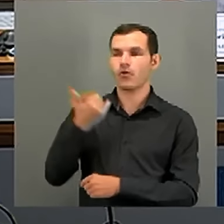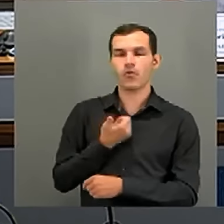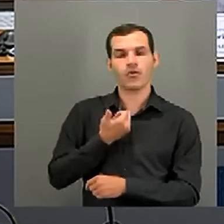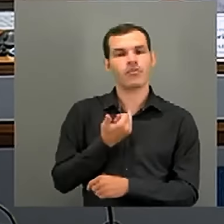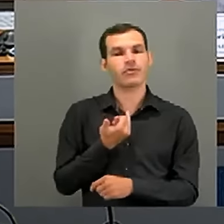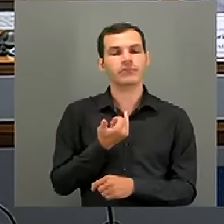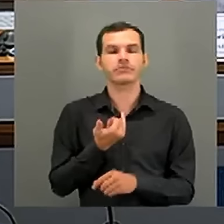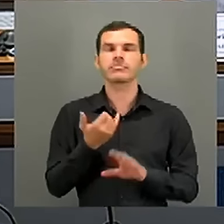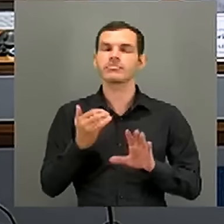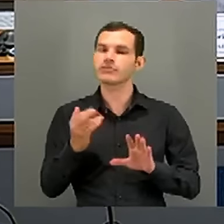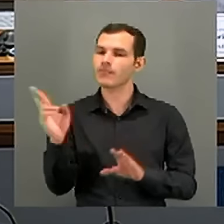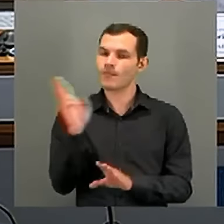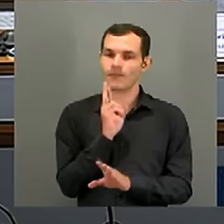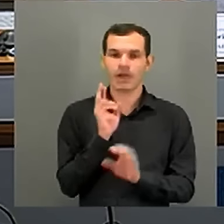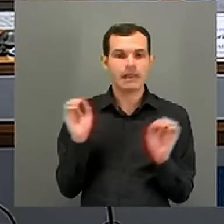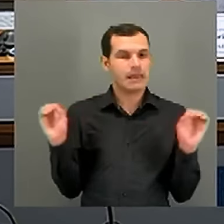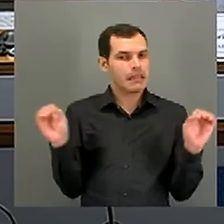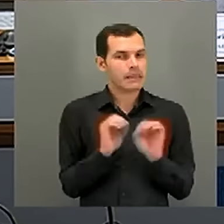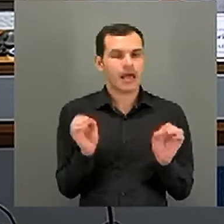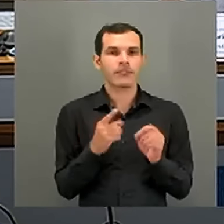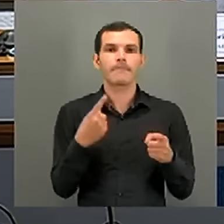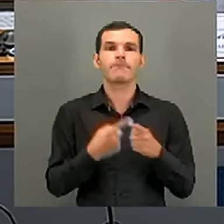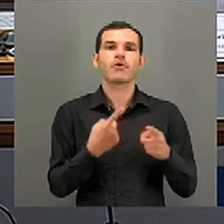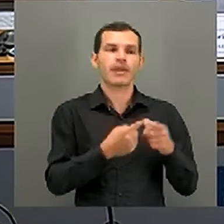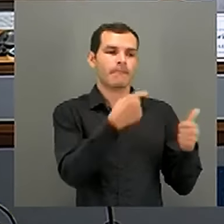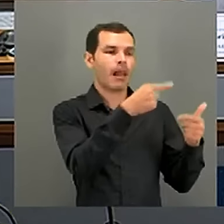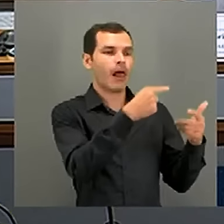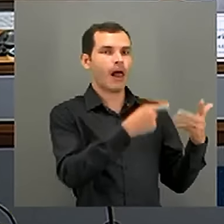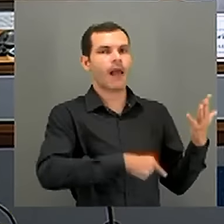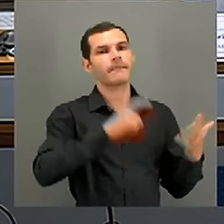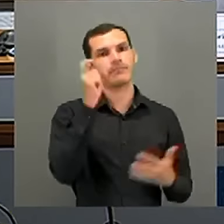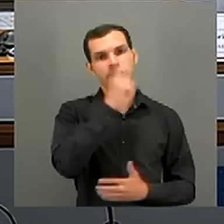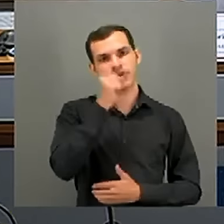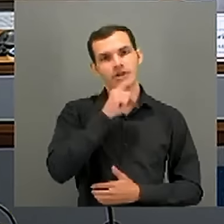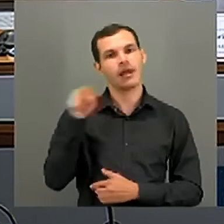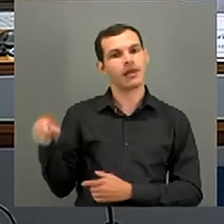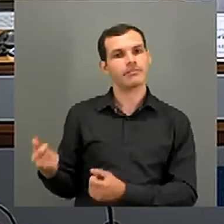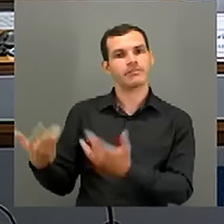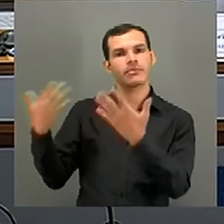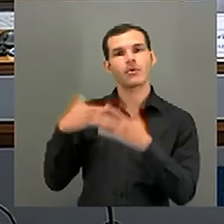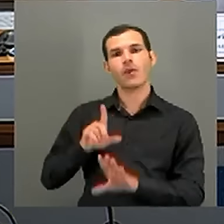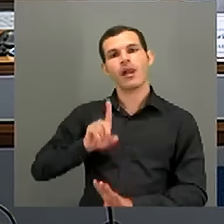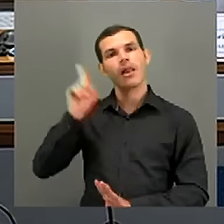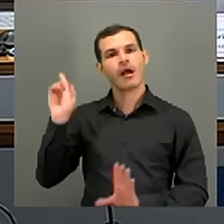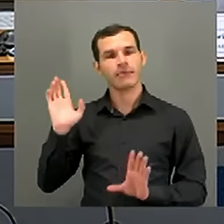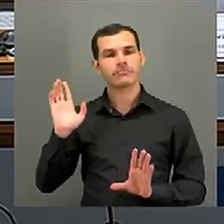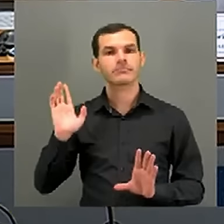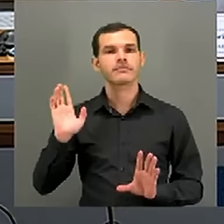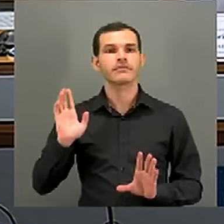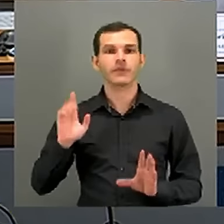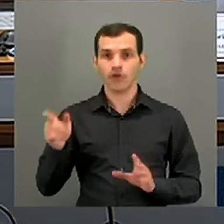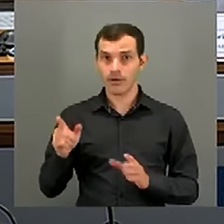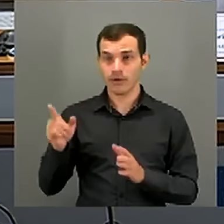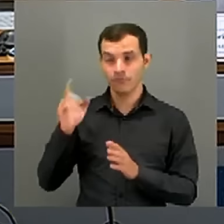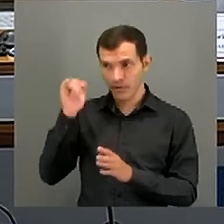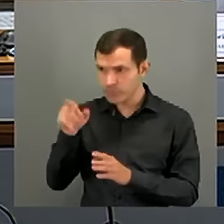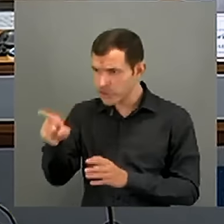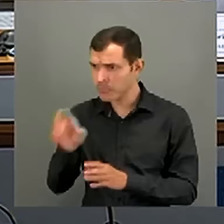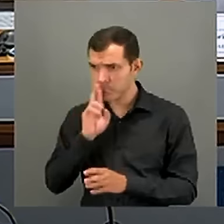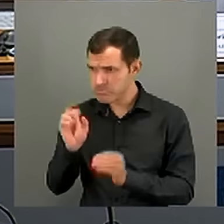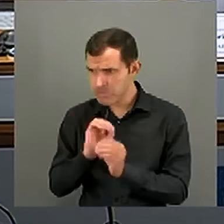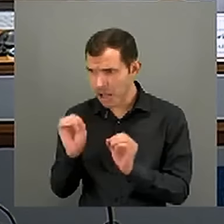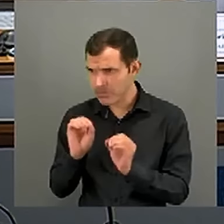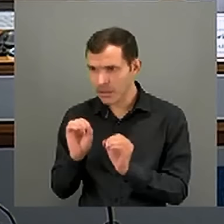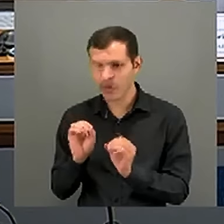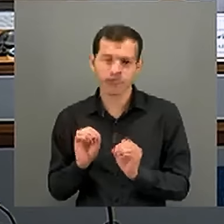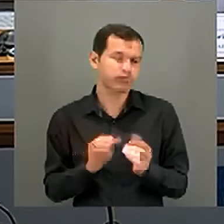responder nada, porque tudo isso é mentira. Foi o que ele me disse lá. E eu falei, então você não vai responder nada? Então, eu não tenho nada a